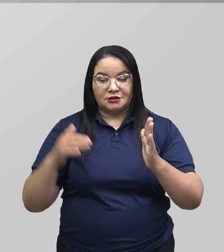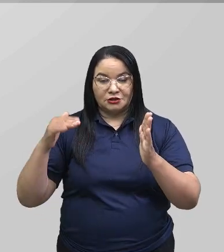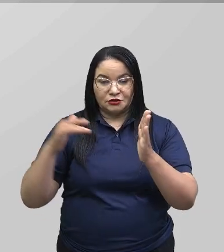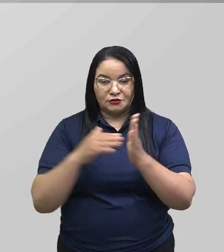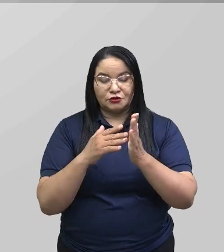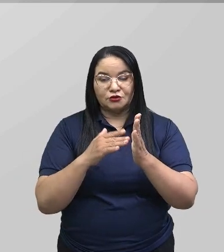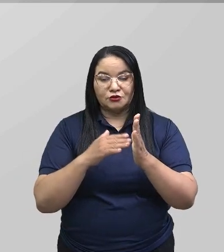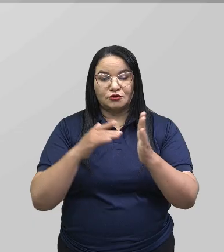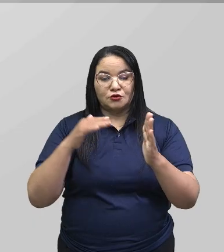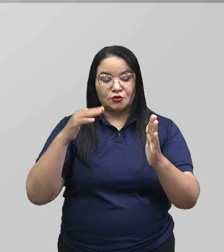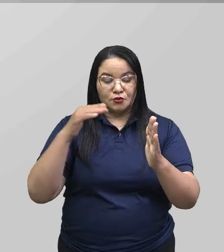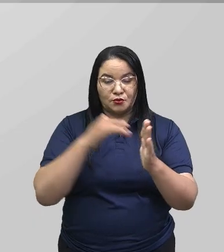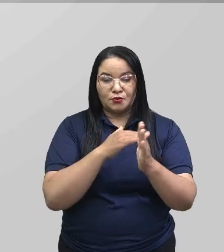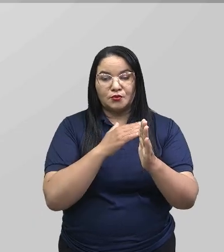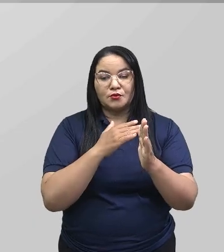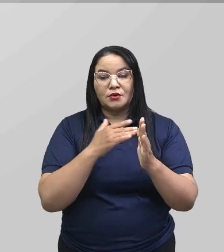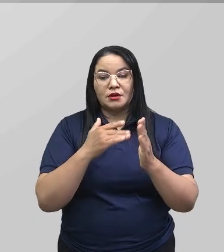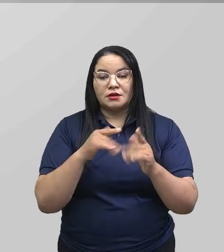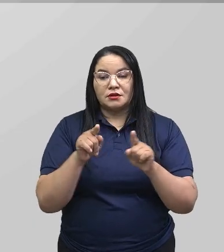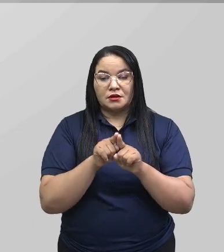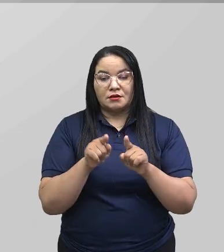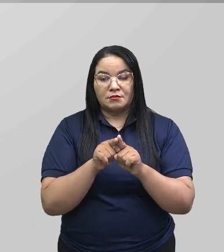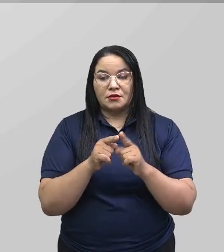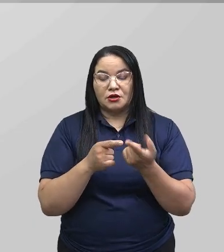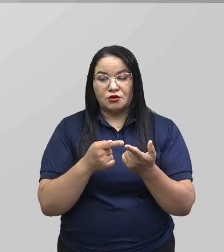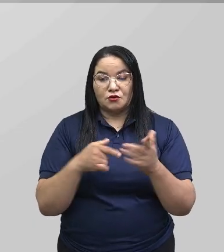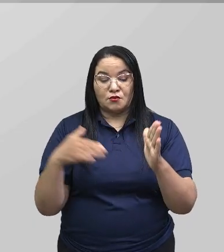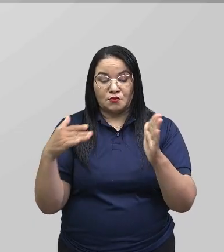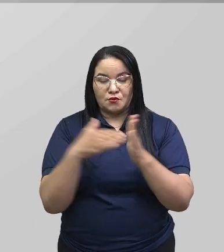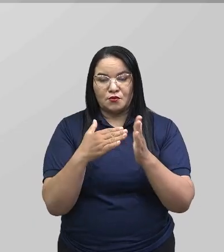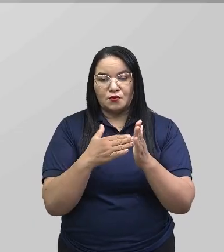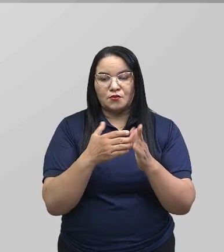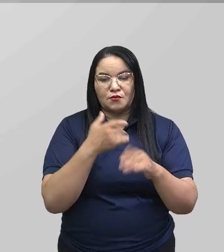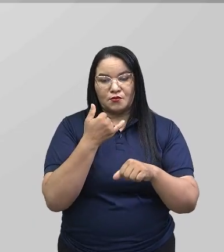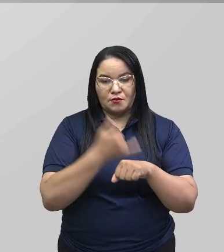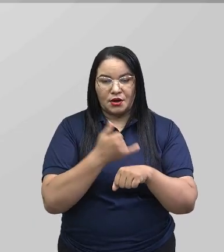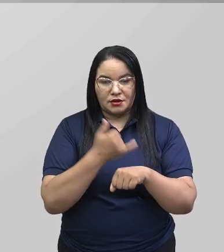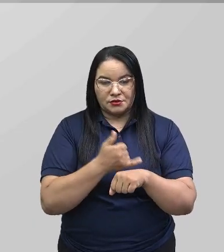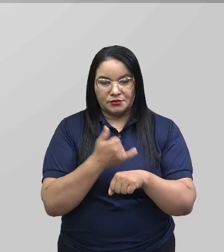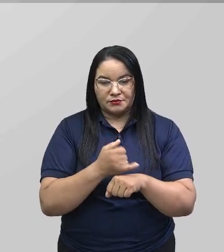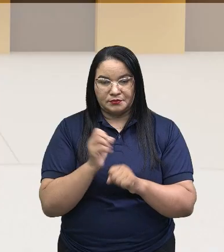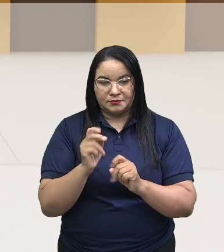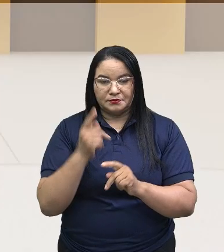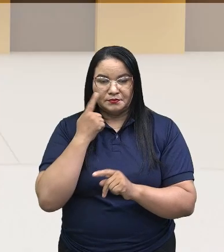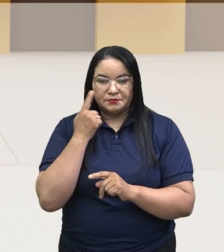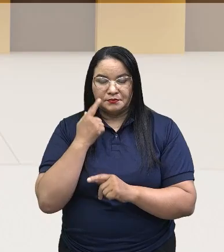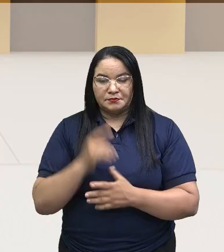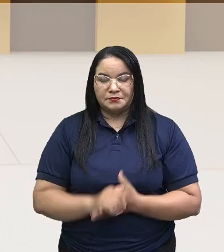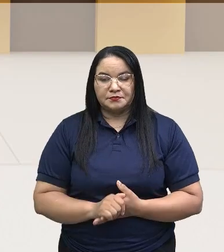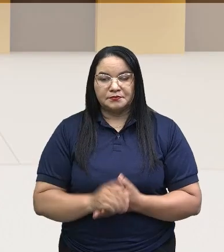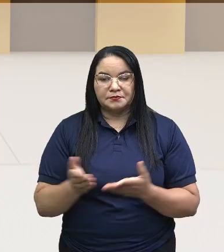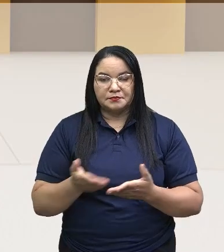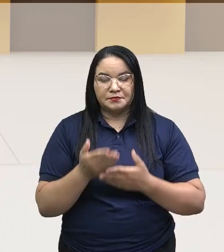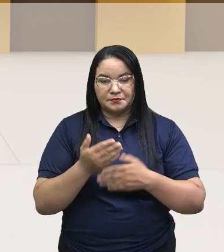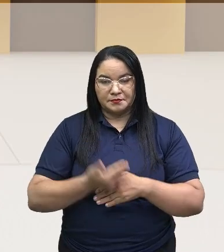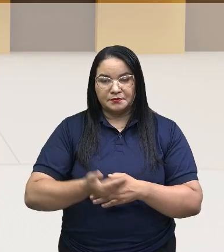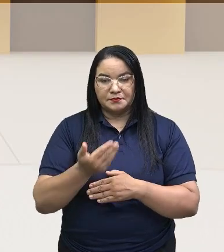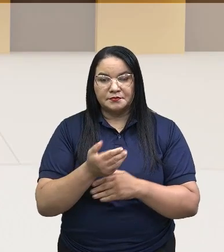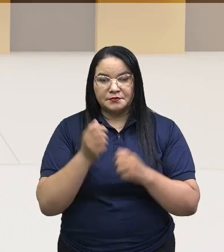pele e também esbarra no aço, tá? Okay. Então é isso. Agora a gente vai continuar falando